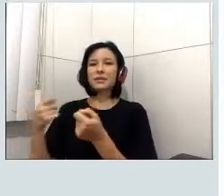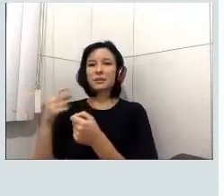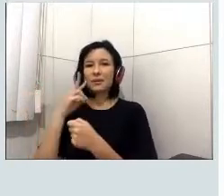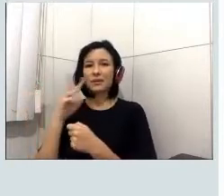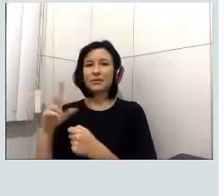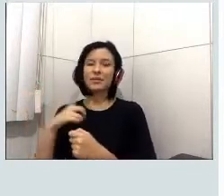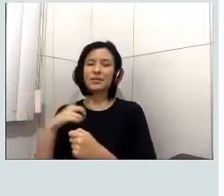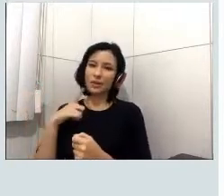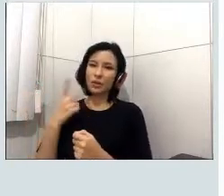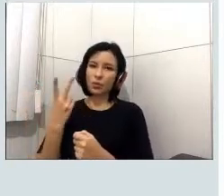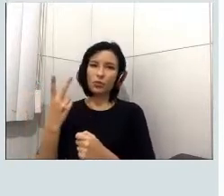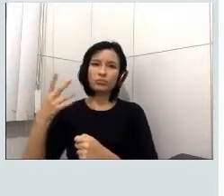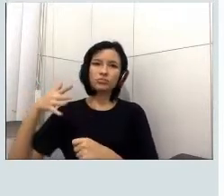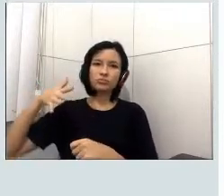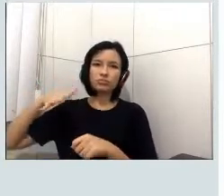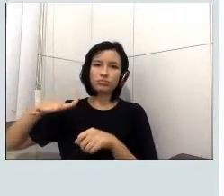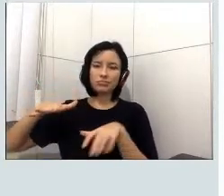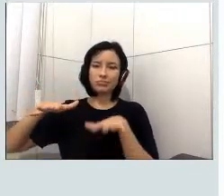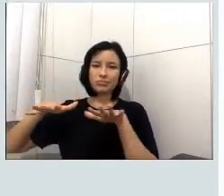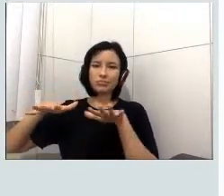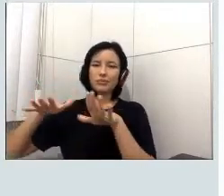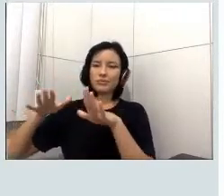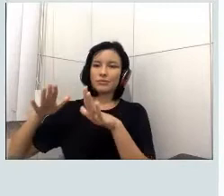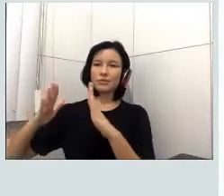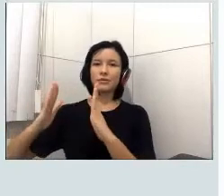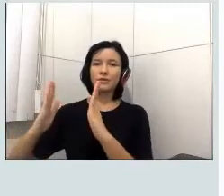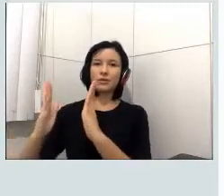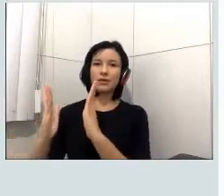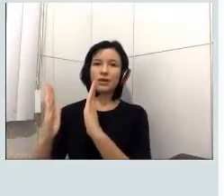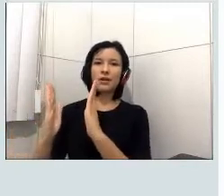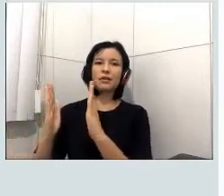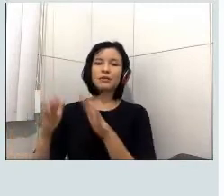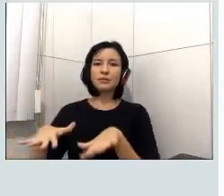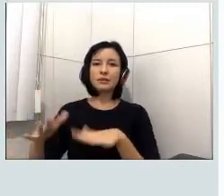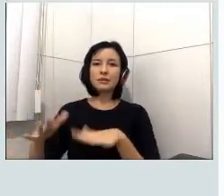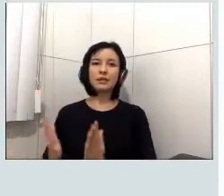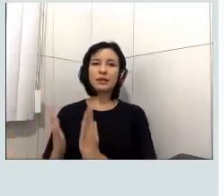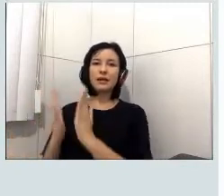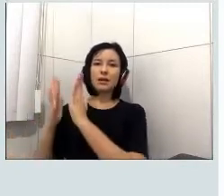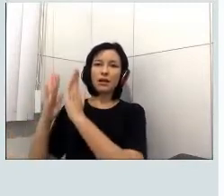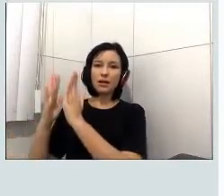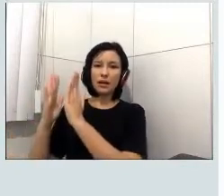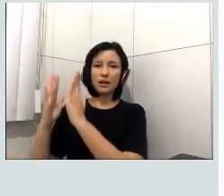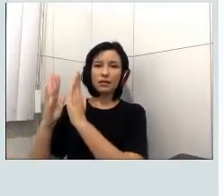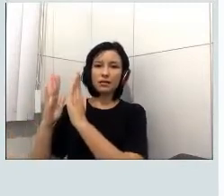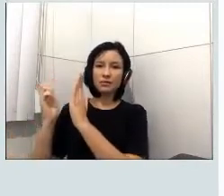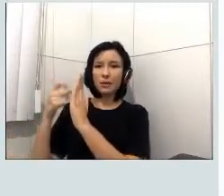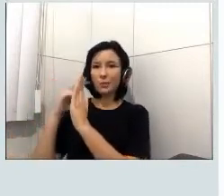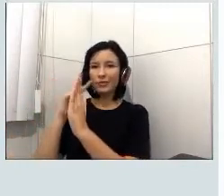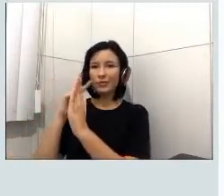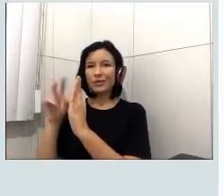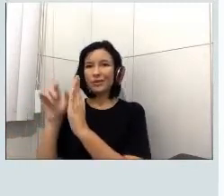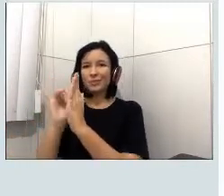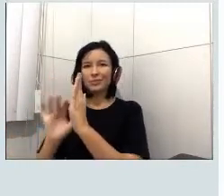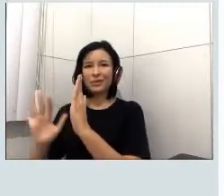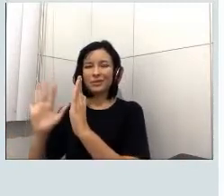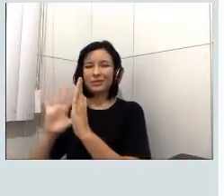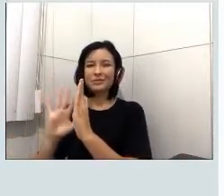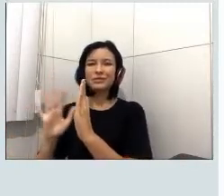planos, um lado a lado, e no meio desses planos está uma figura cilíndrica,